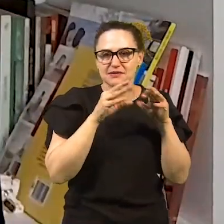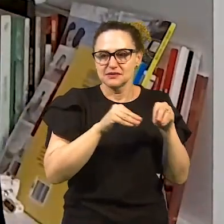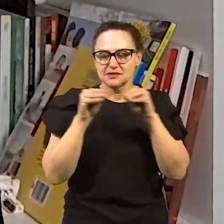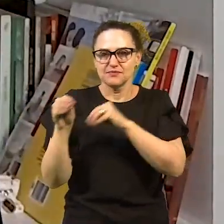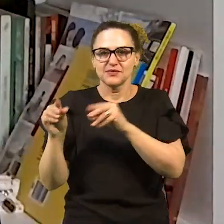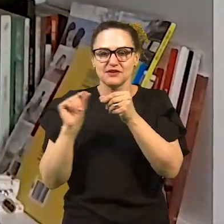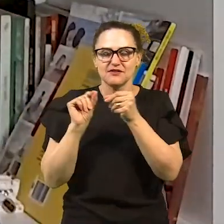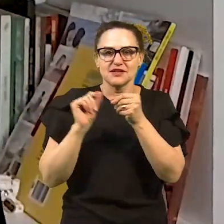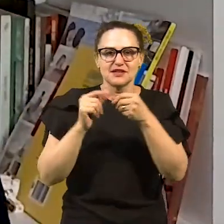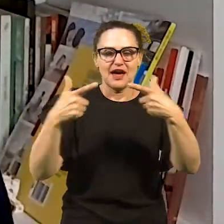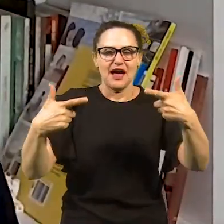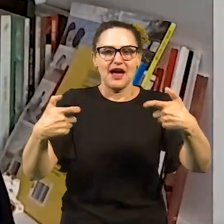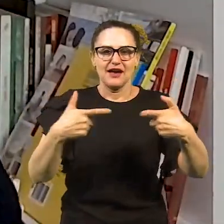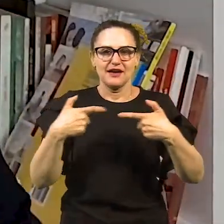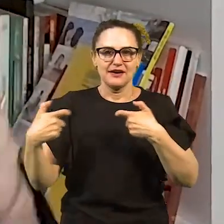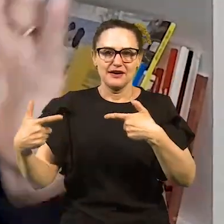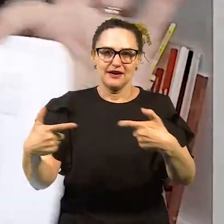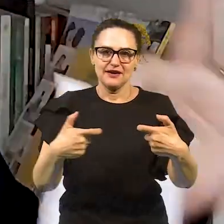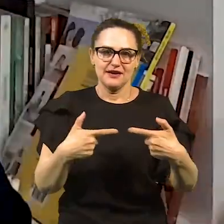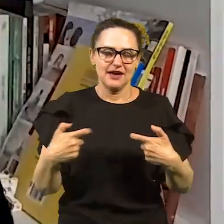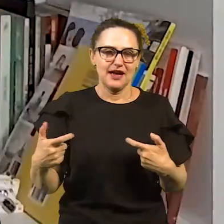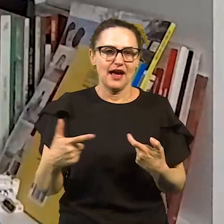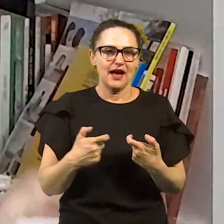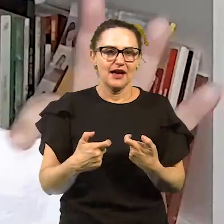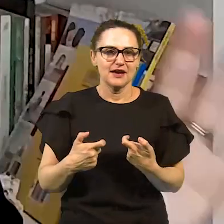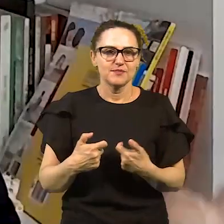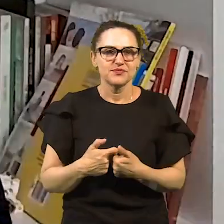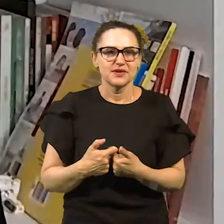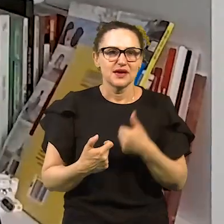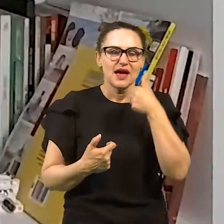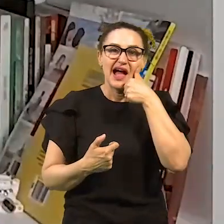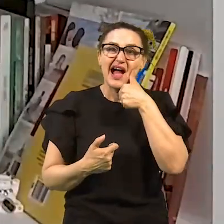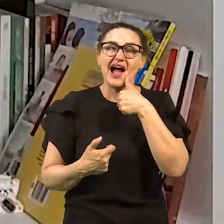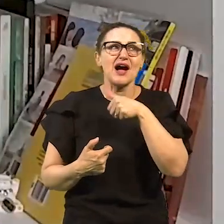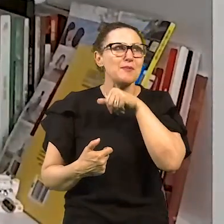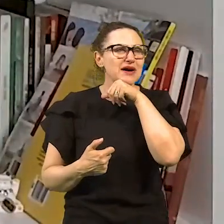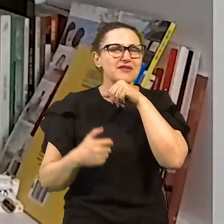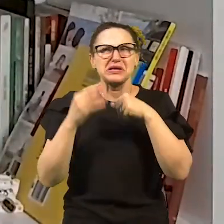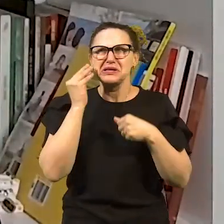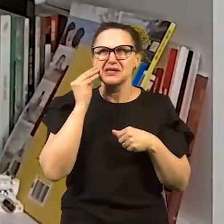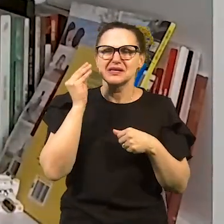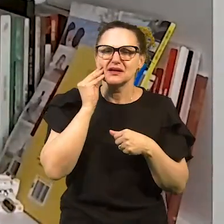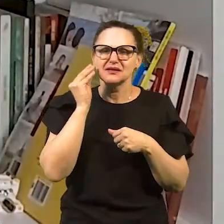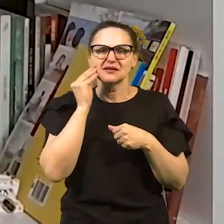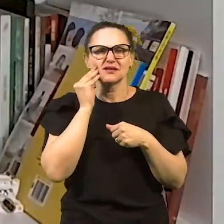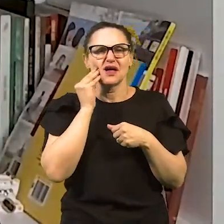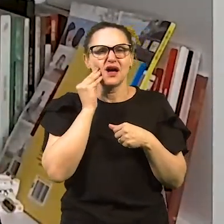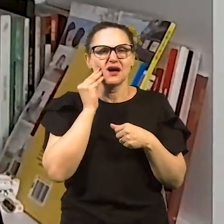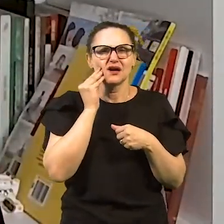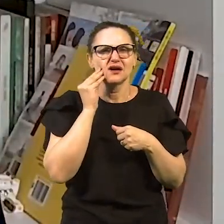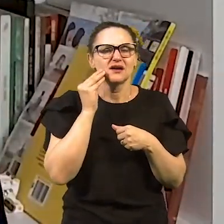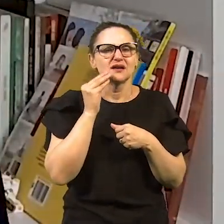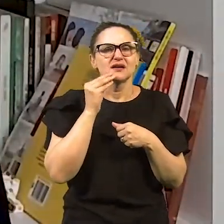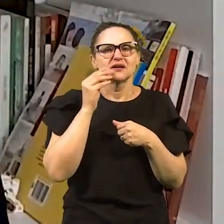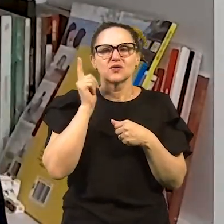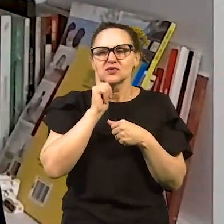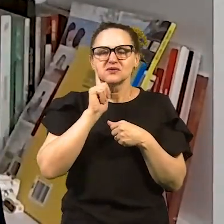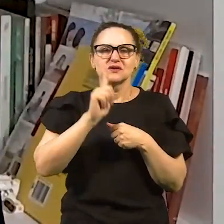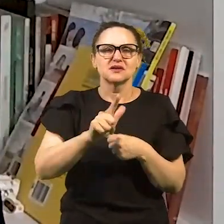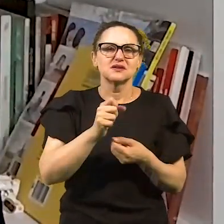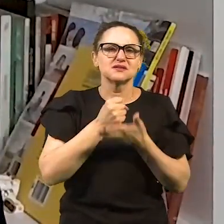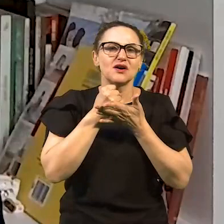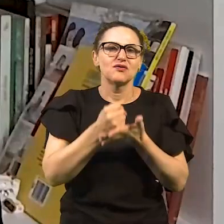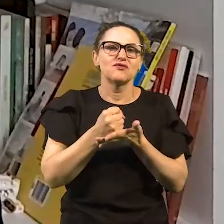faz sentido nenhum para ele. A mãe vai mexer paus, né, céus e terra para ver se consegue salvá-lo do recrutamento e